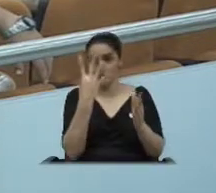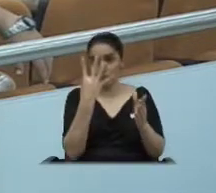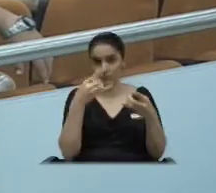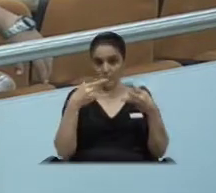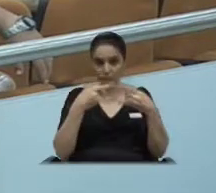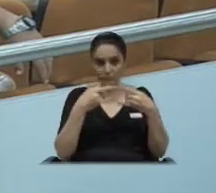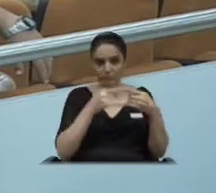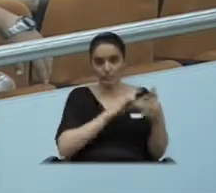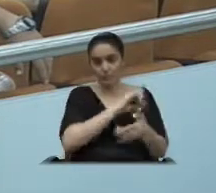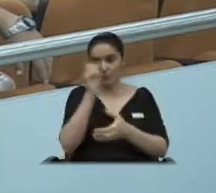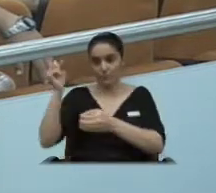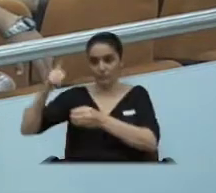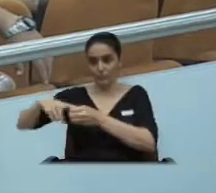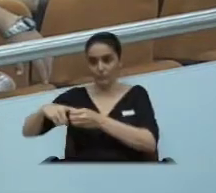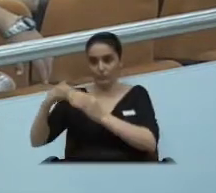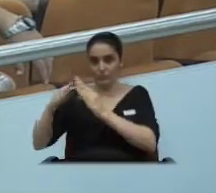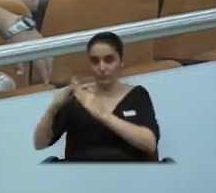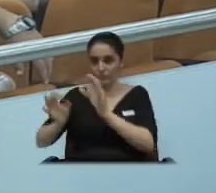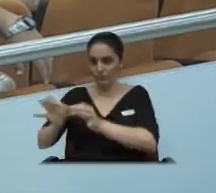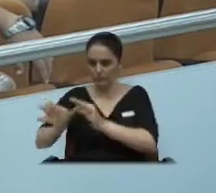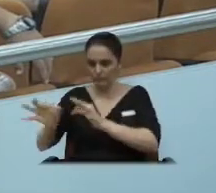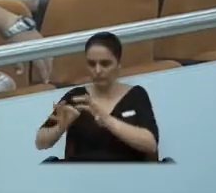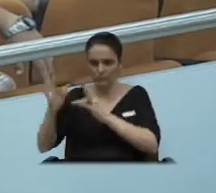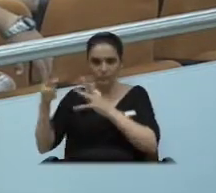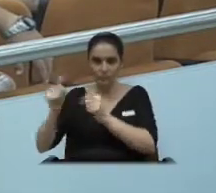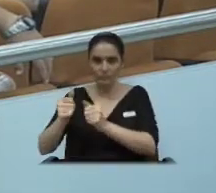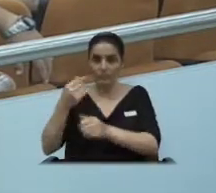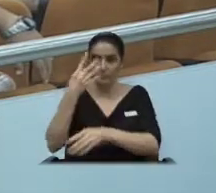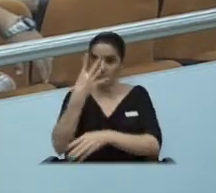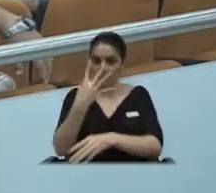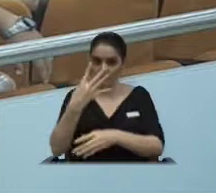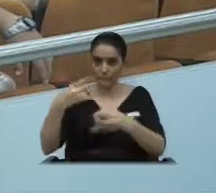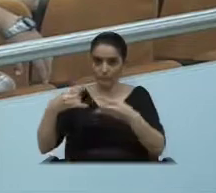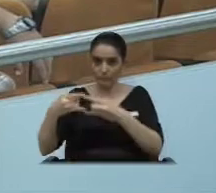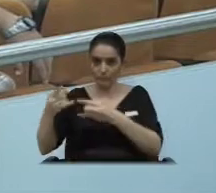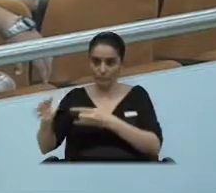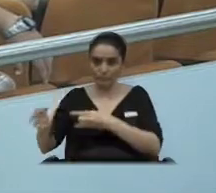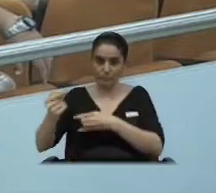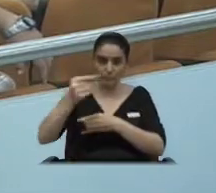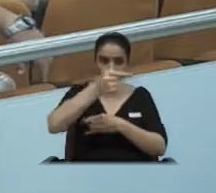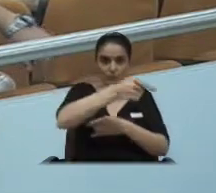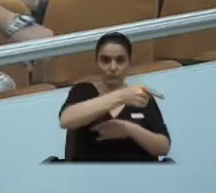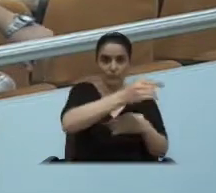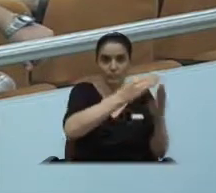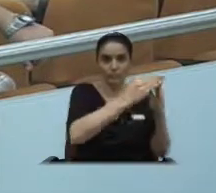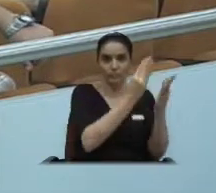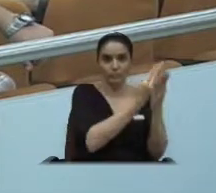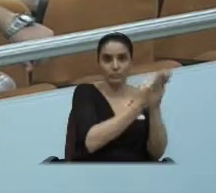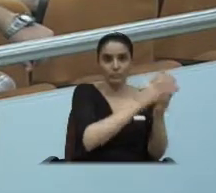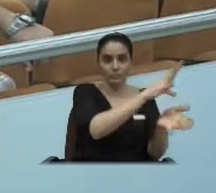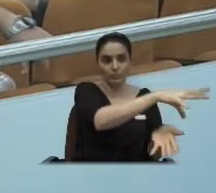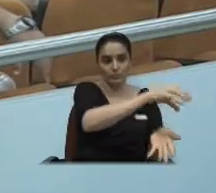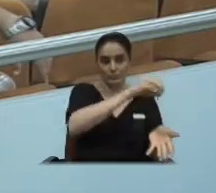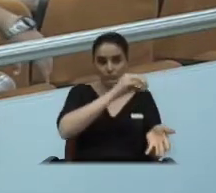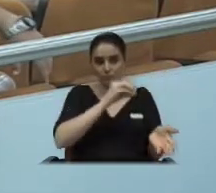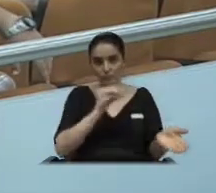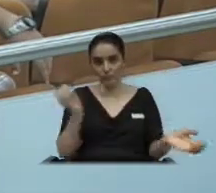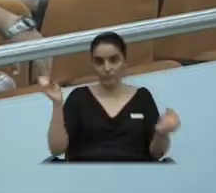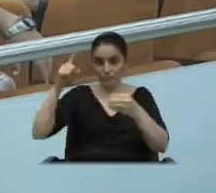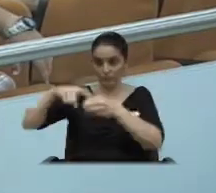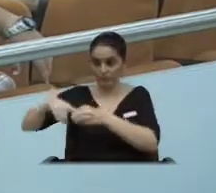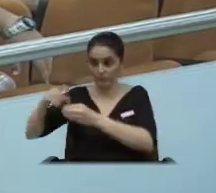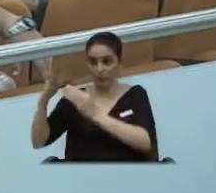casa. Fazem seus afazeres, pegam mais 4 para buscar seu filho na escola. Depois disso, volta para